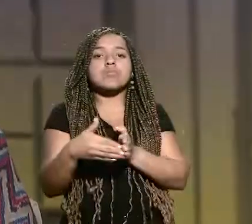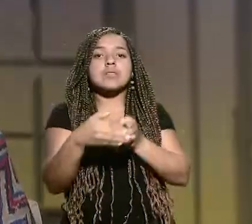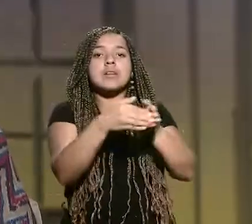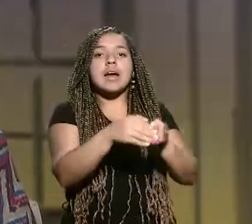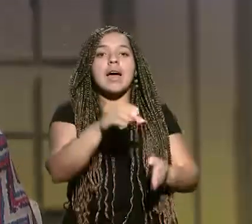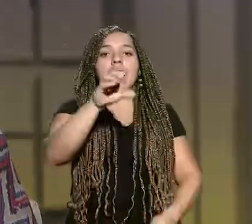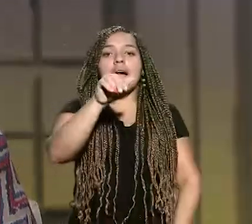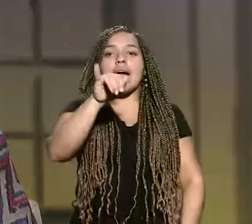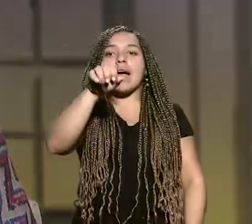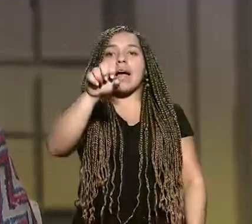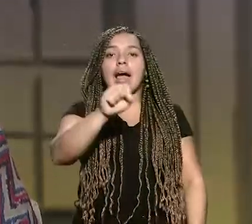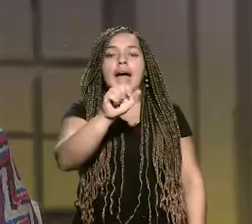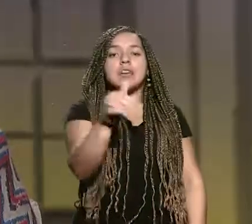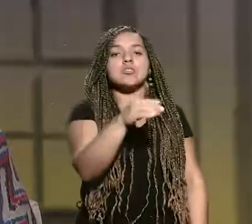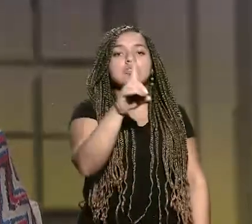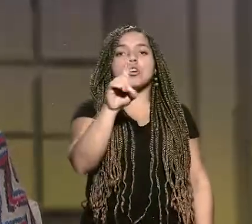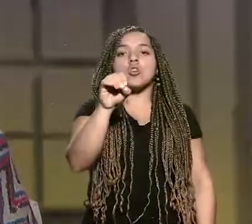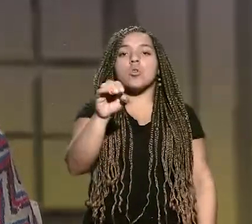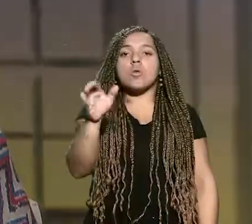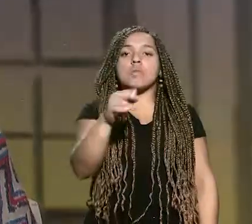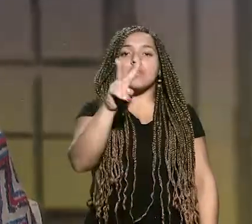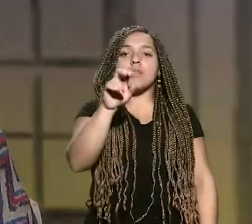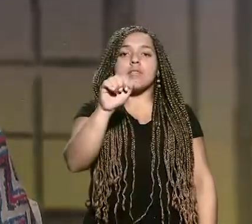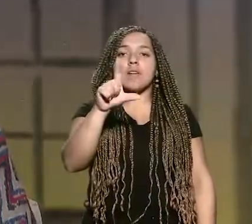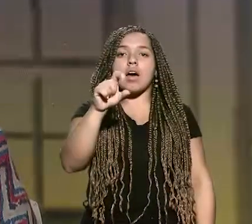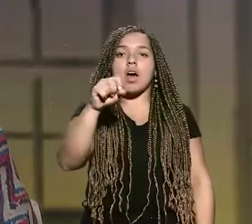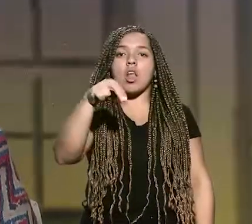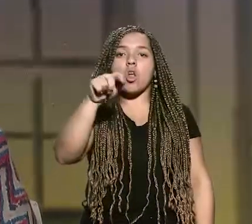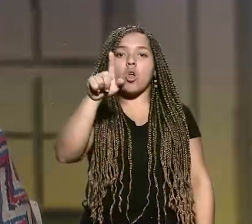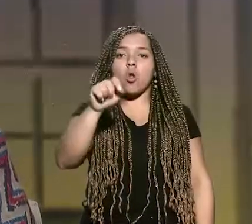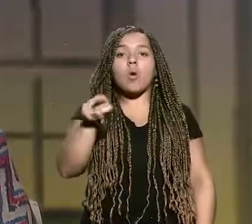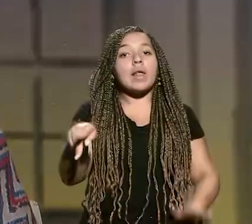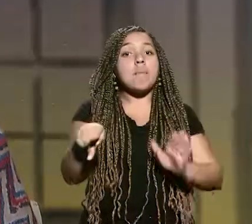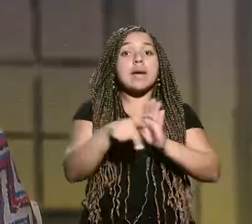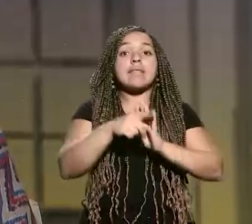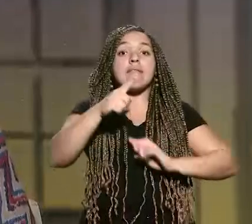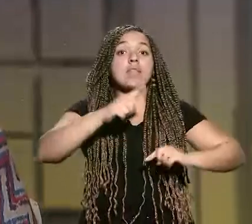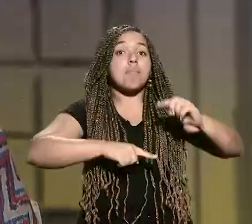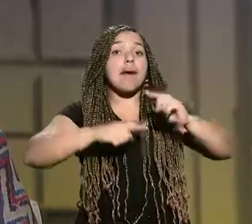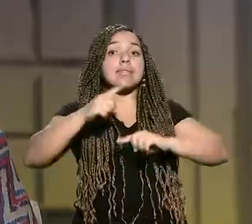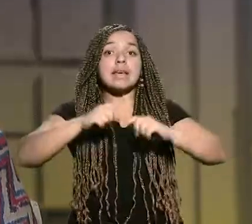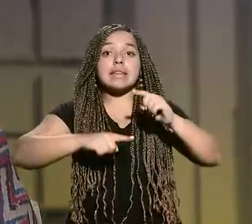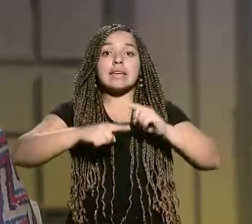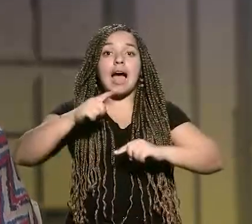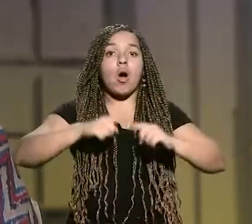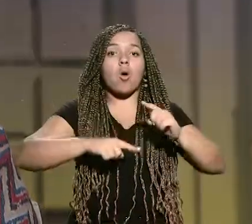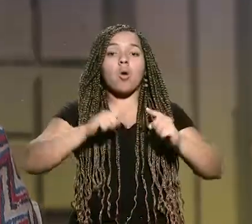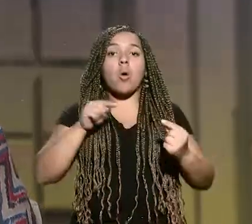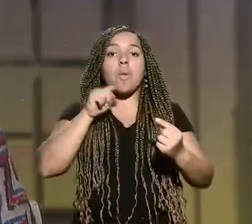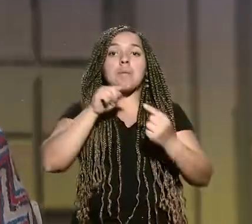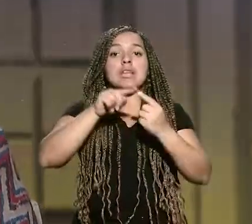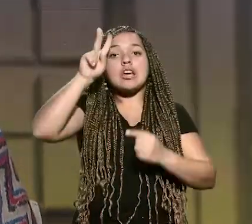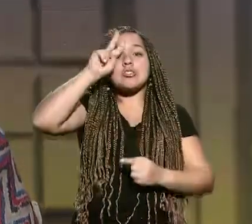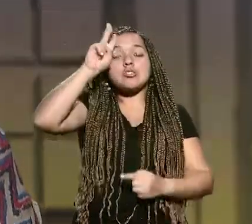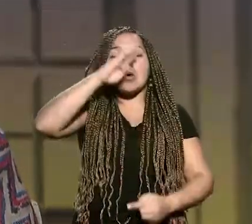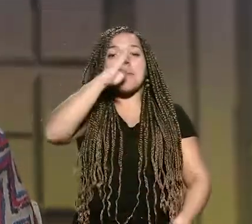Que é o dia que a gente deu um nome de Nossos Corpos como Alvo.